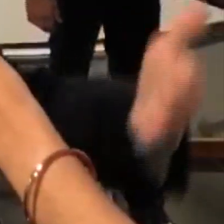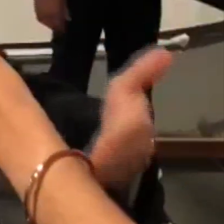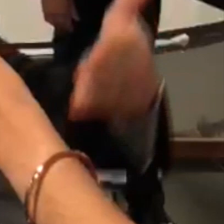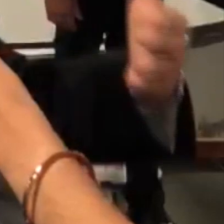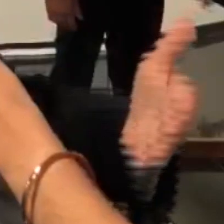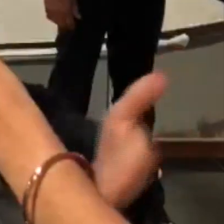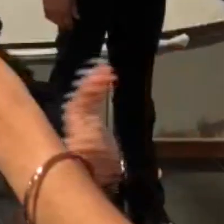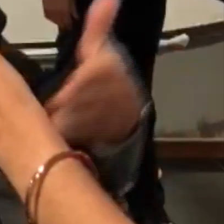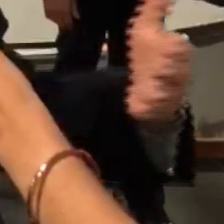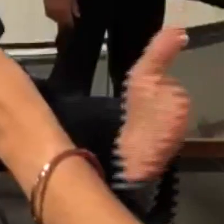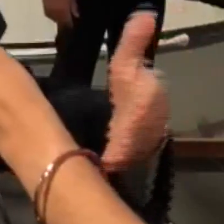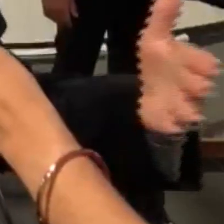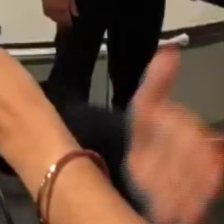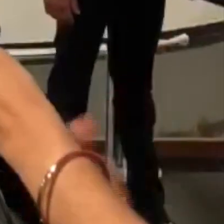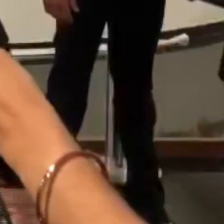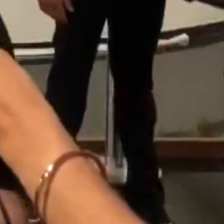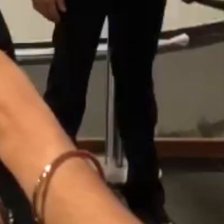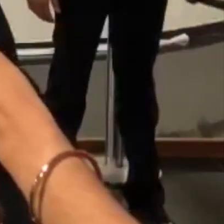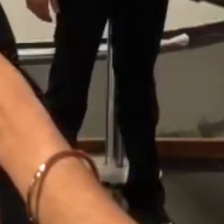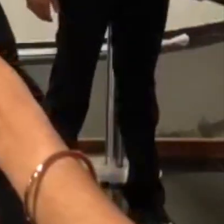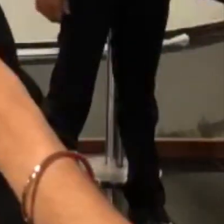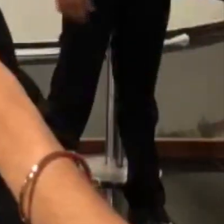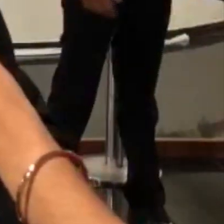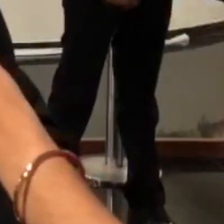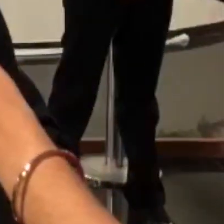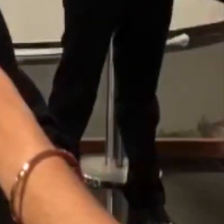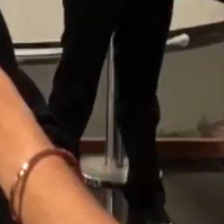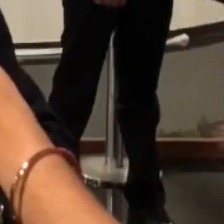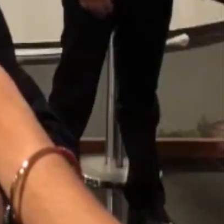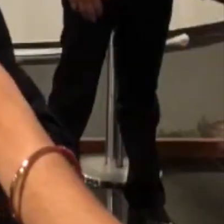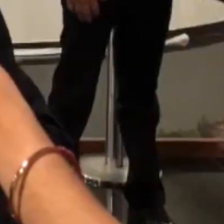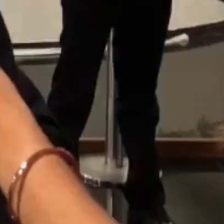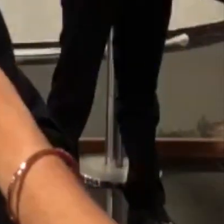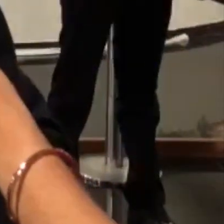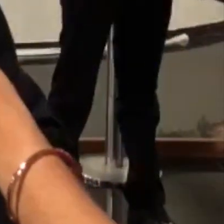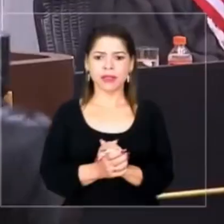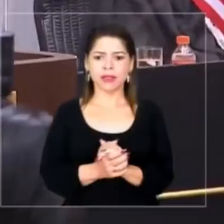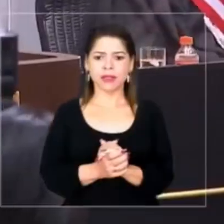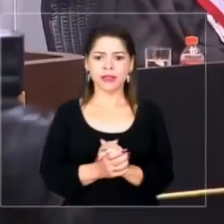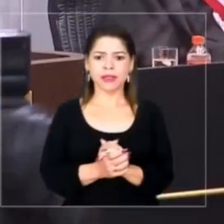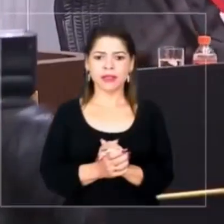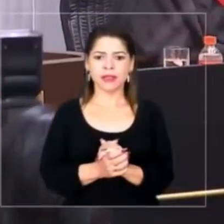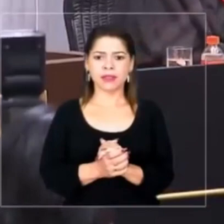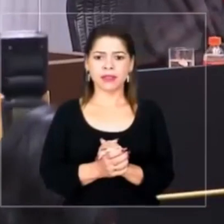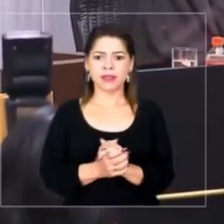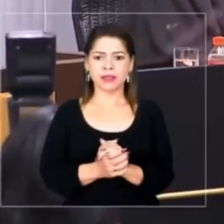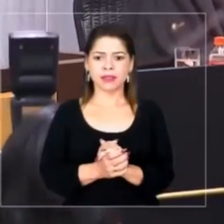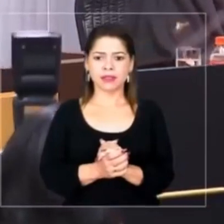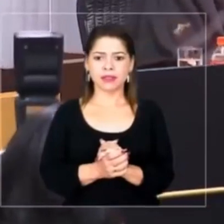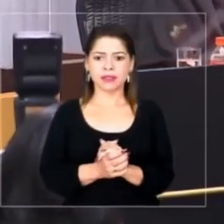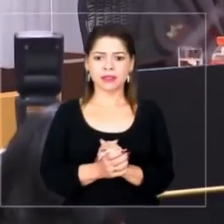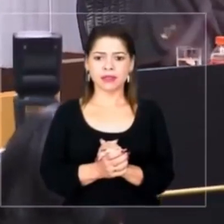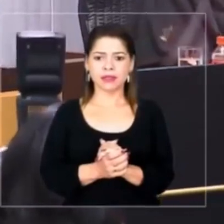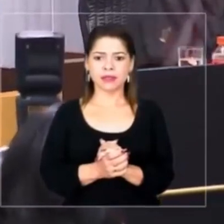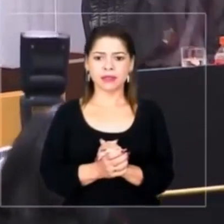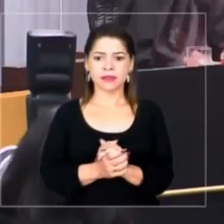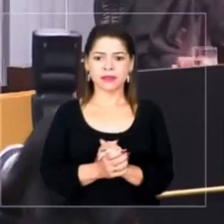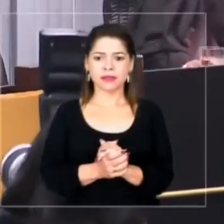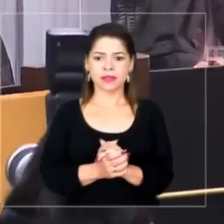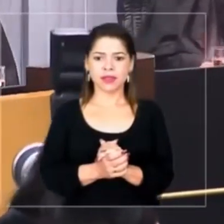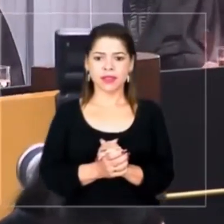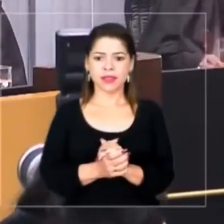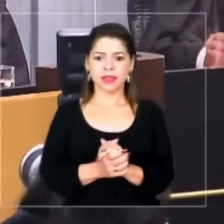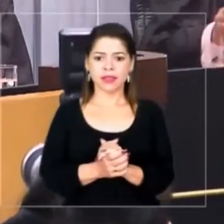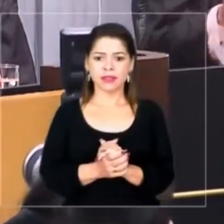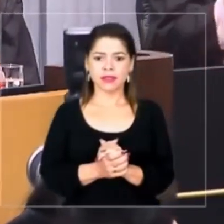isso vai dignificar e qualificar mais essa Corte Superior de Justiça. Apenas 6 ministras atuam no